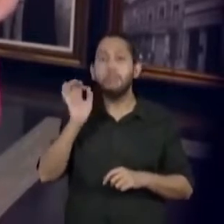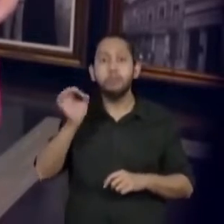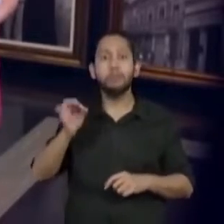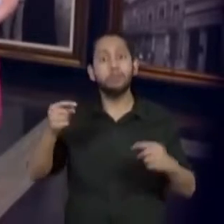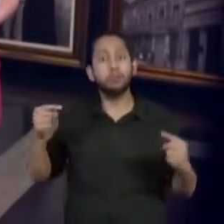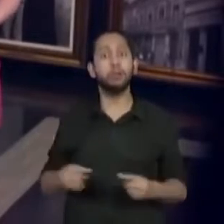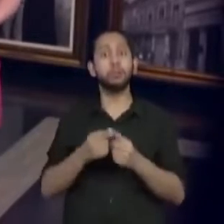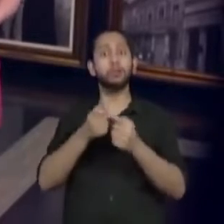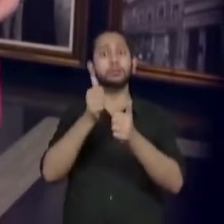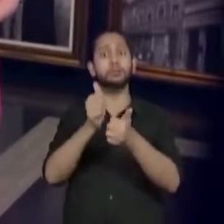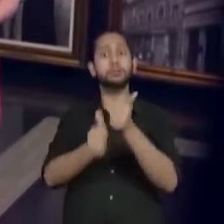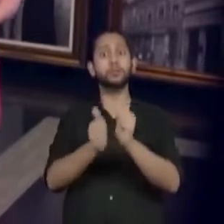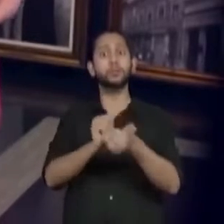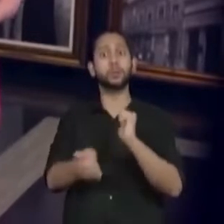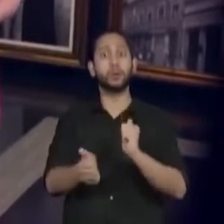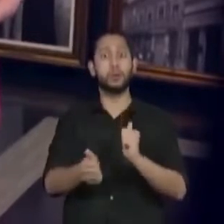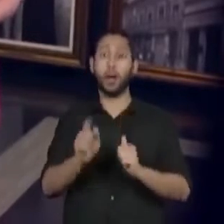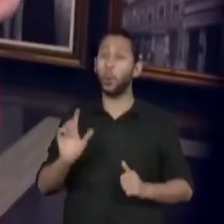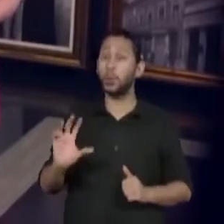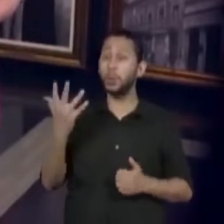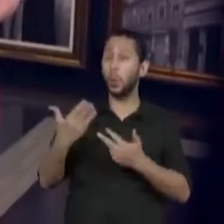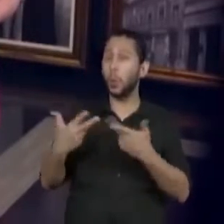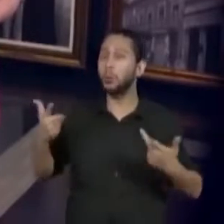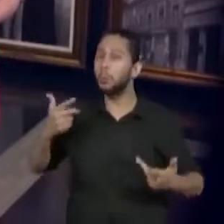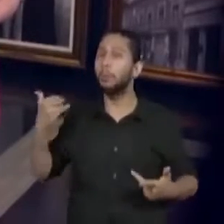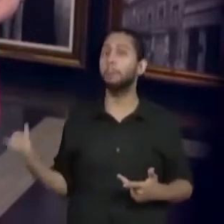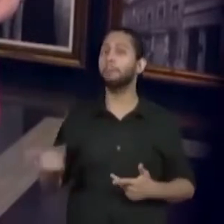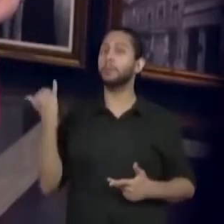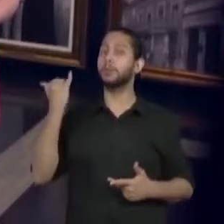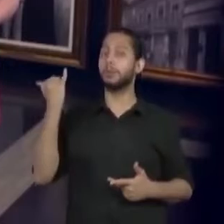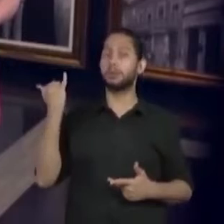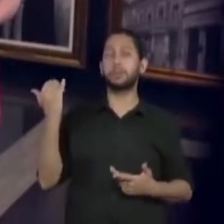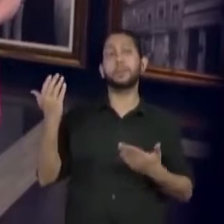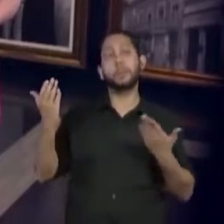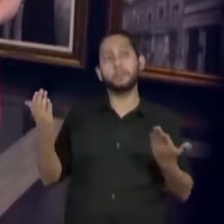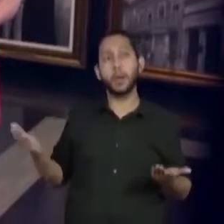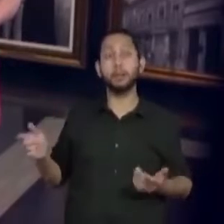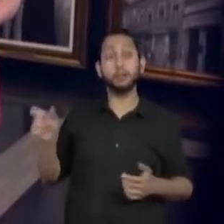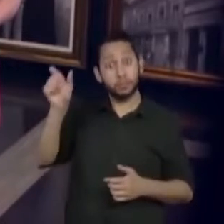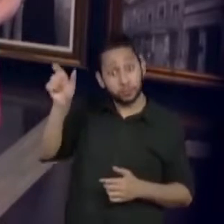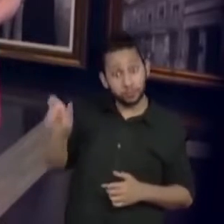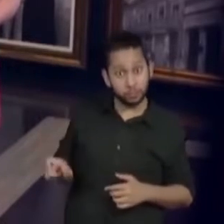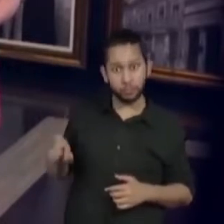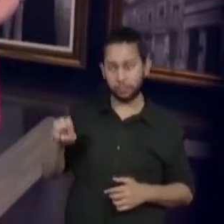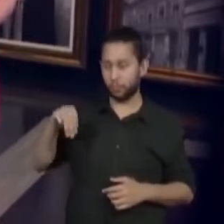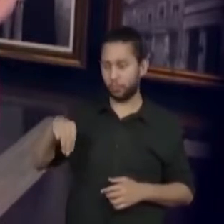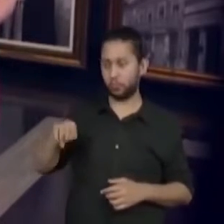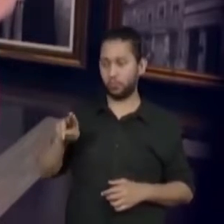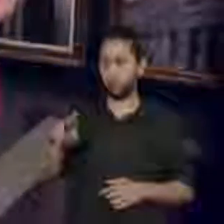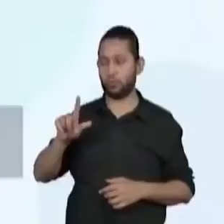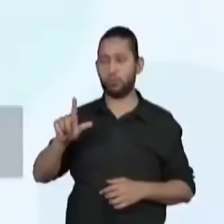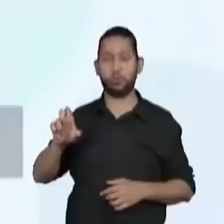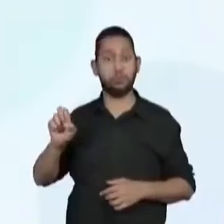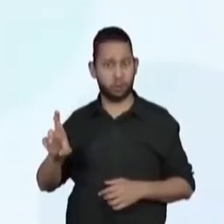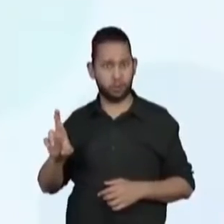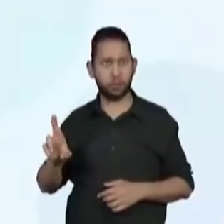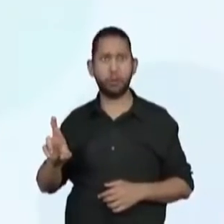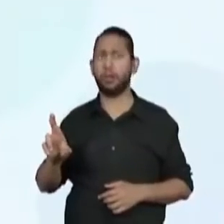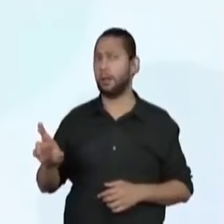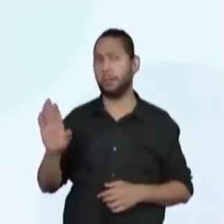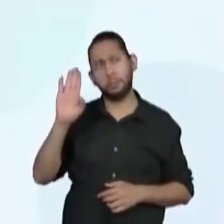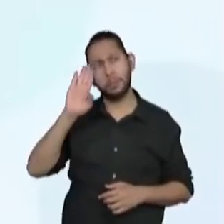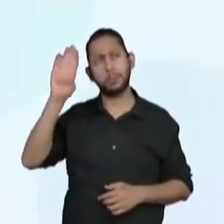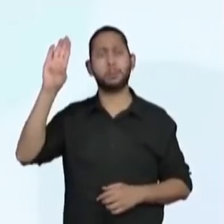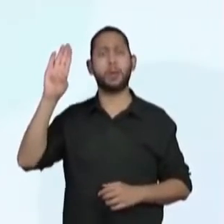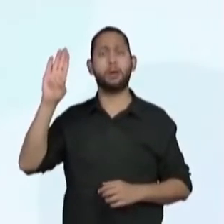aqui, onde aconteceram algumas coisas, né? Mas ele se tornou o principal e o mais popular esporte. Mas até